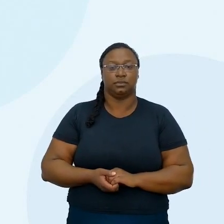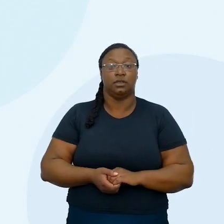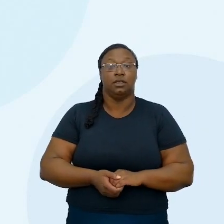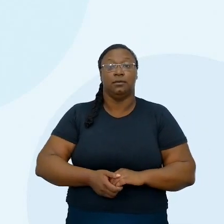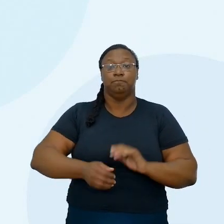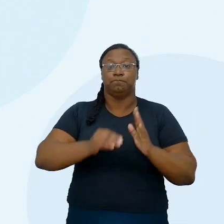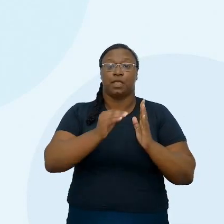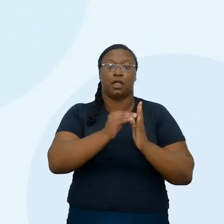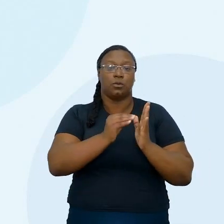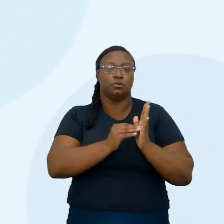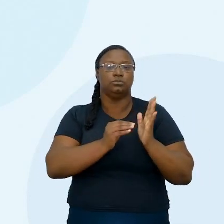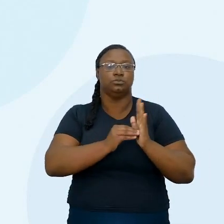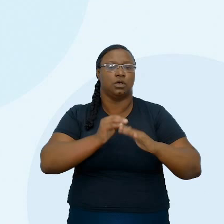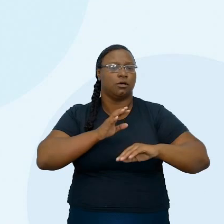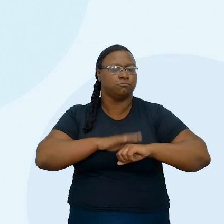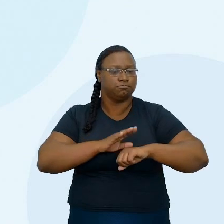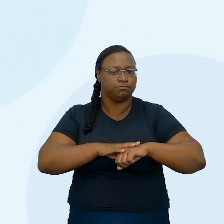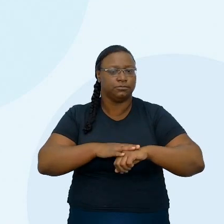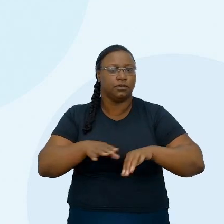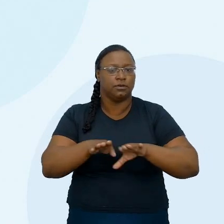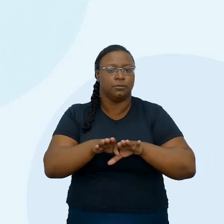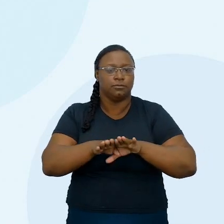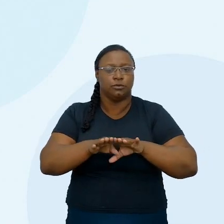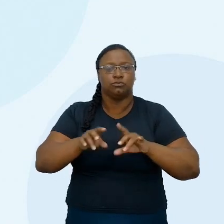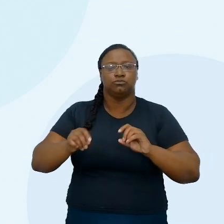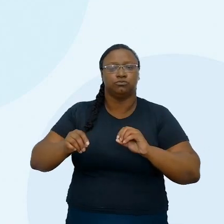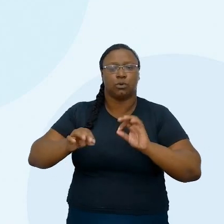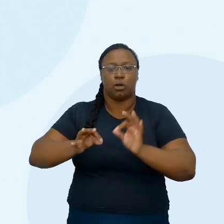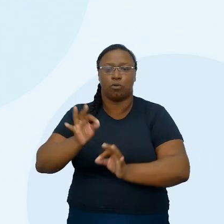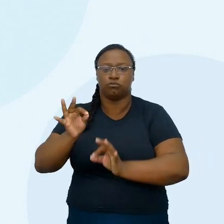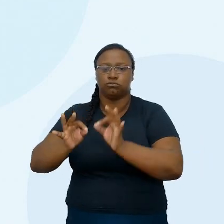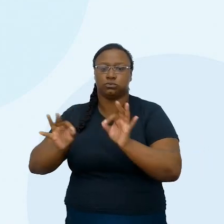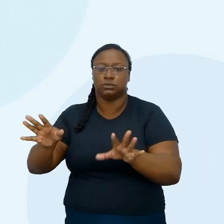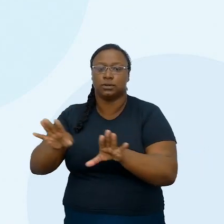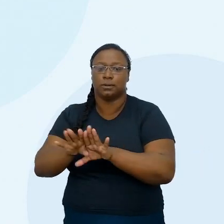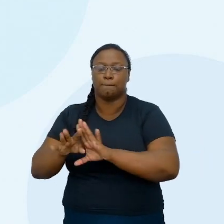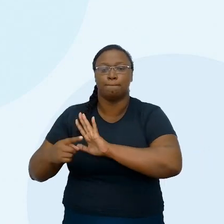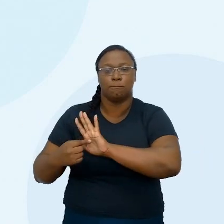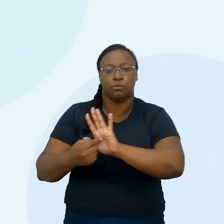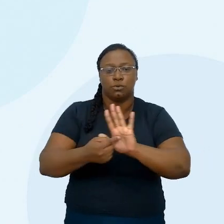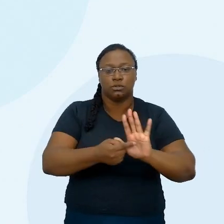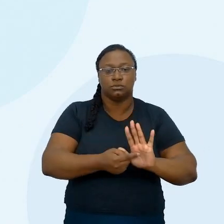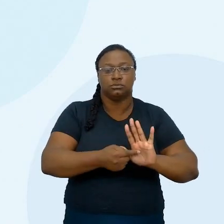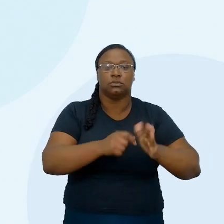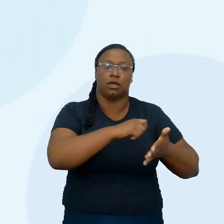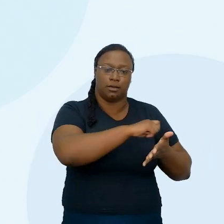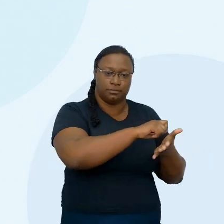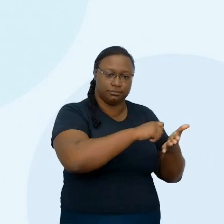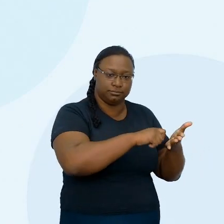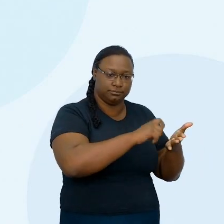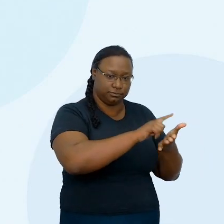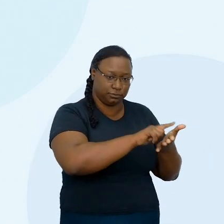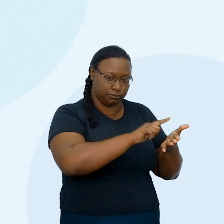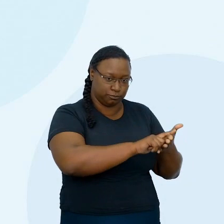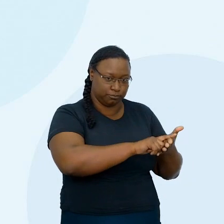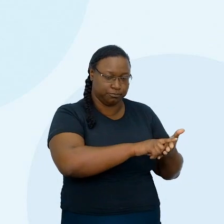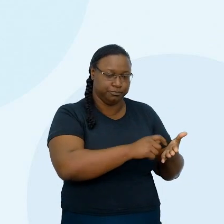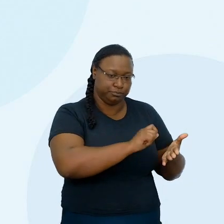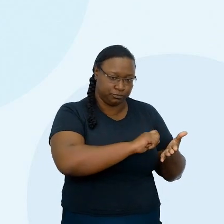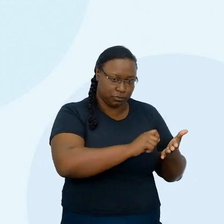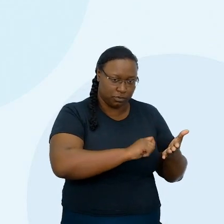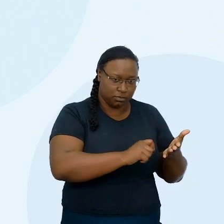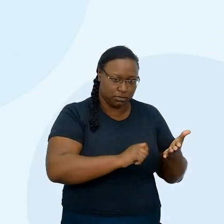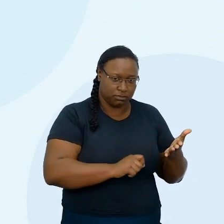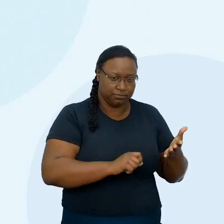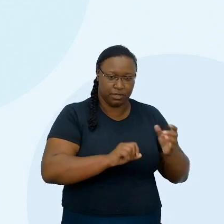de gráficos, também aparece uma interação com o diário de bordo. E aqui, mesmo